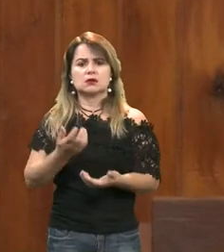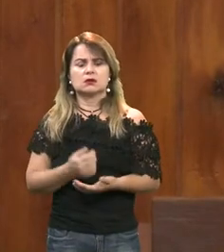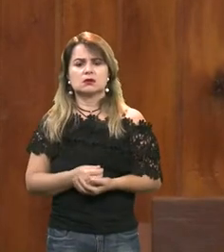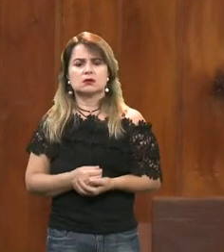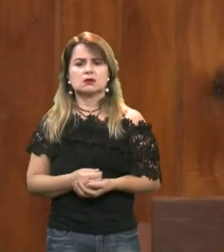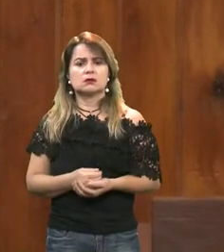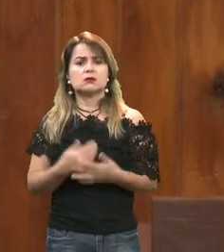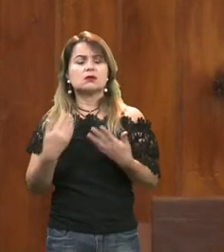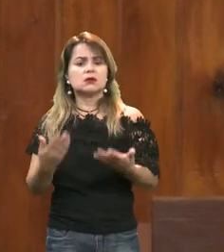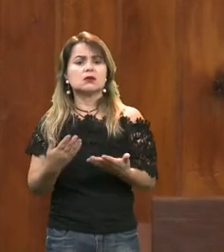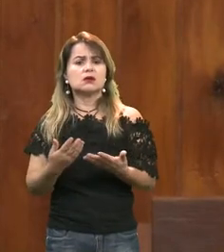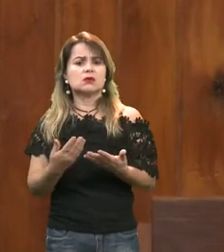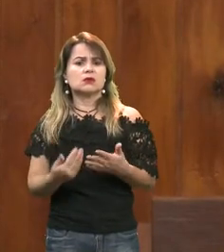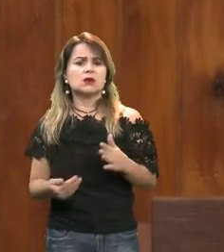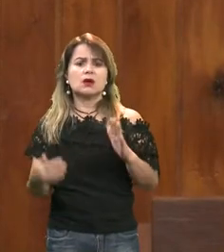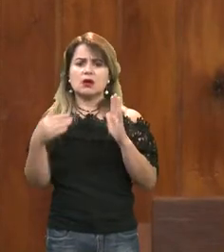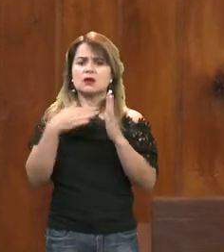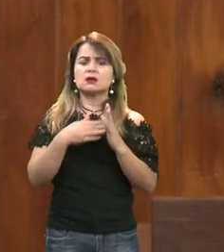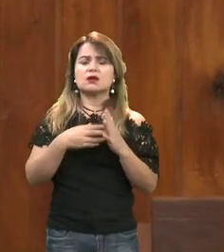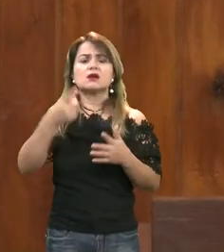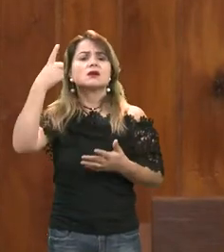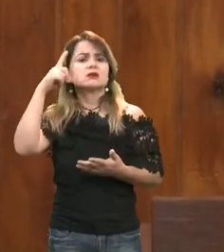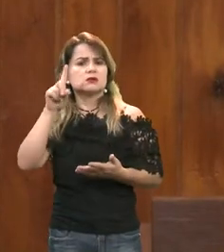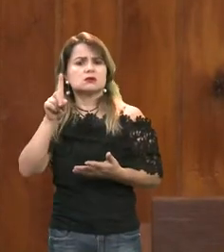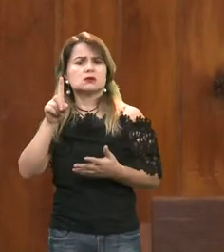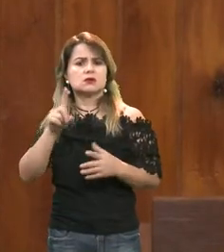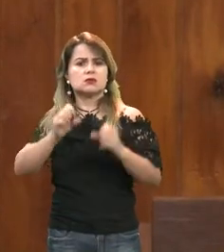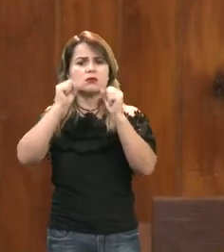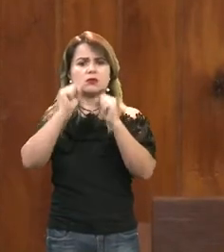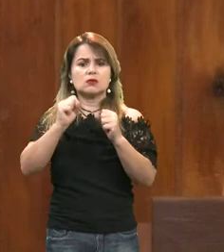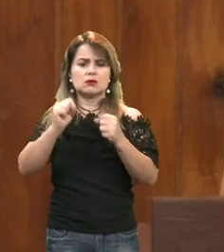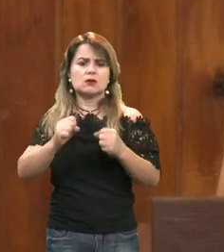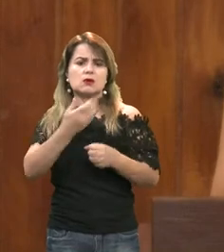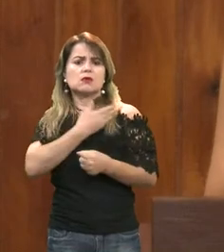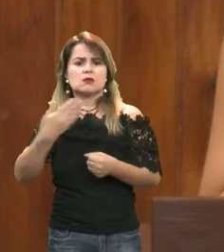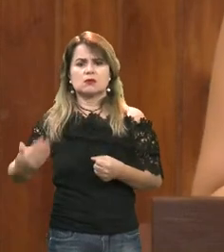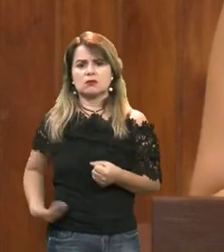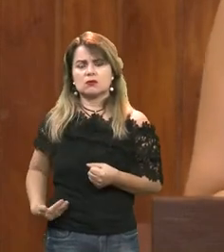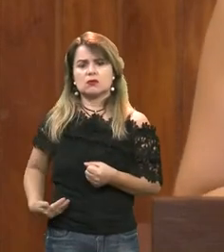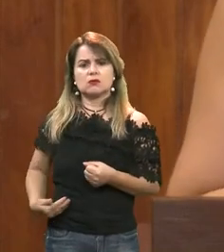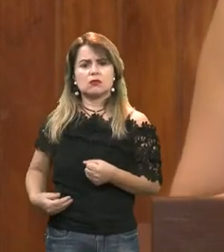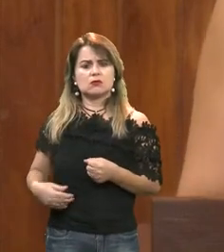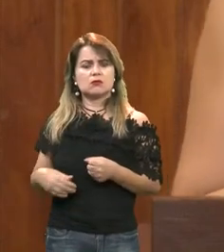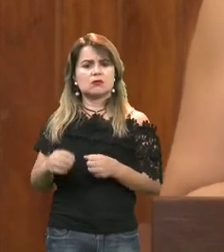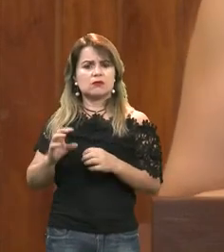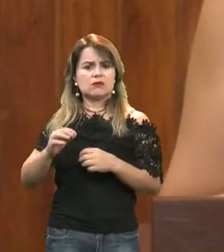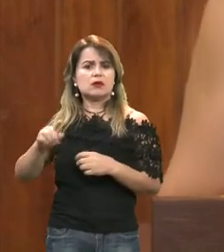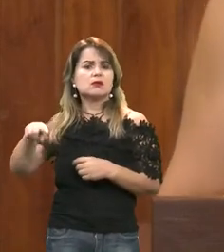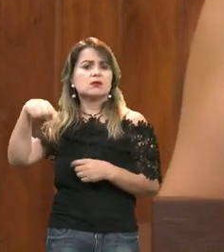Até quando o poder público vai postergar o direito fundamental da vida?